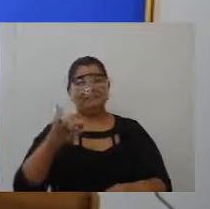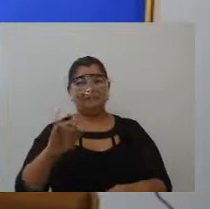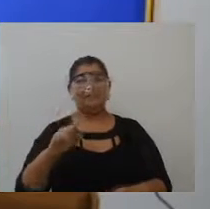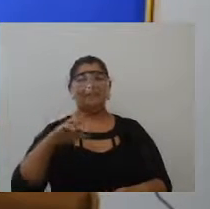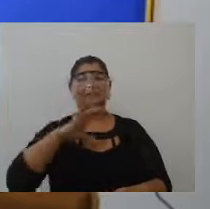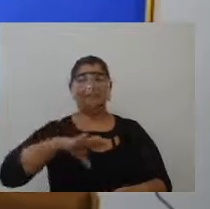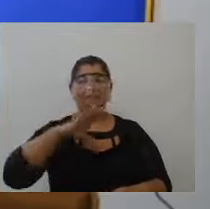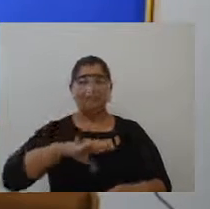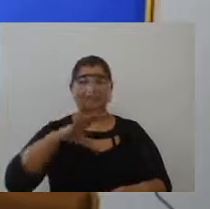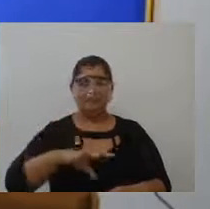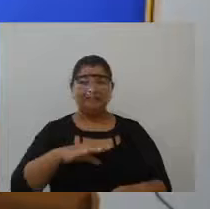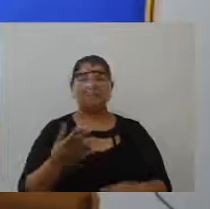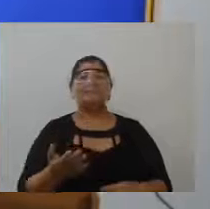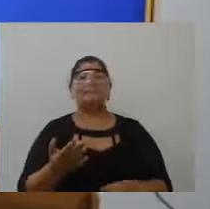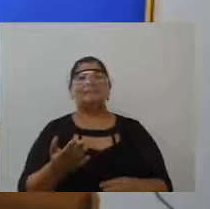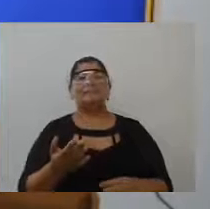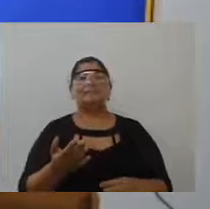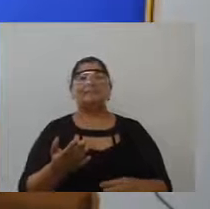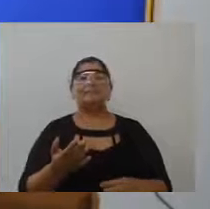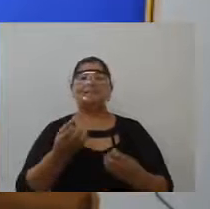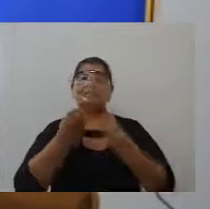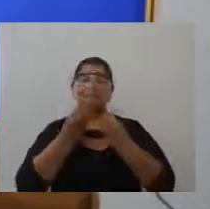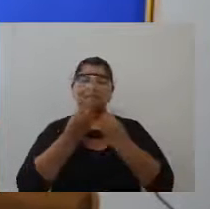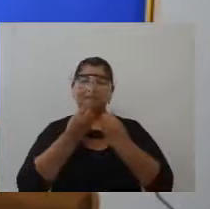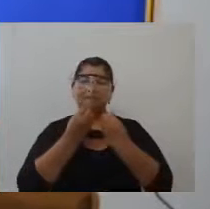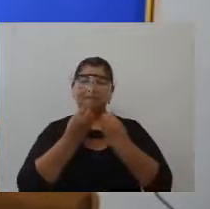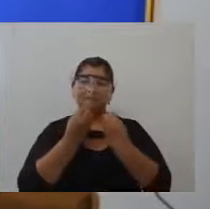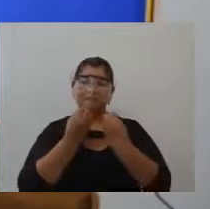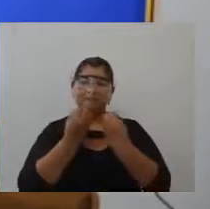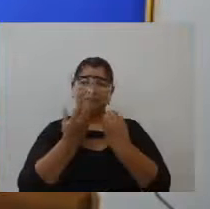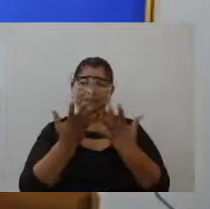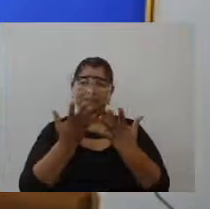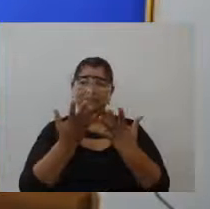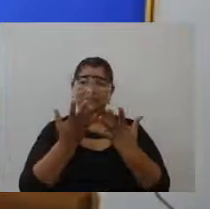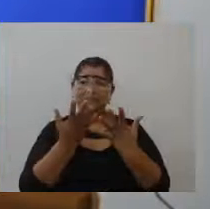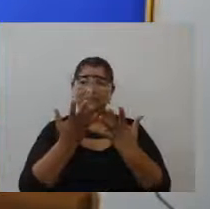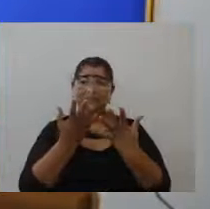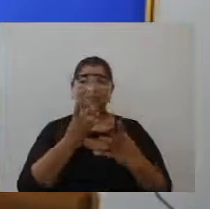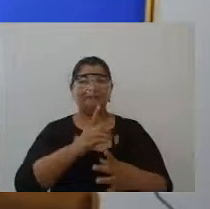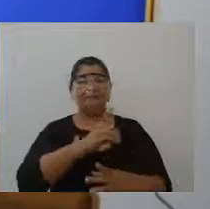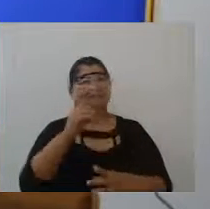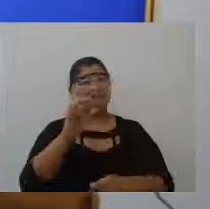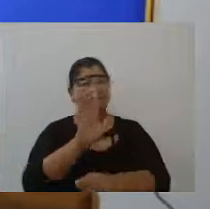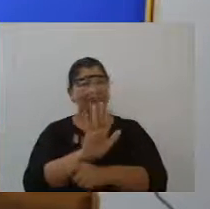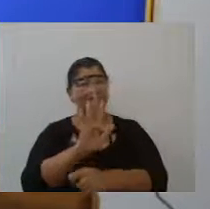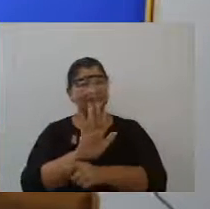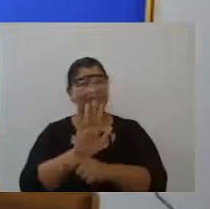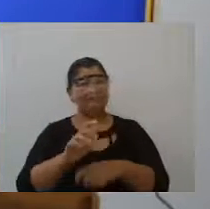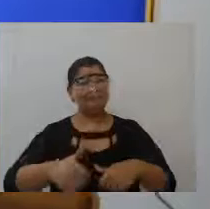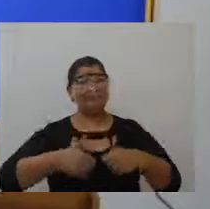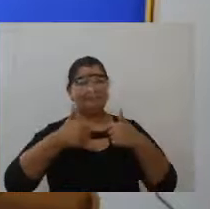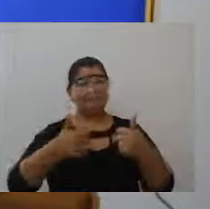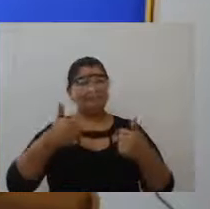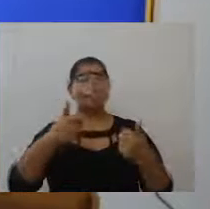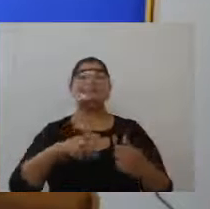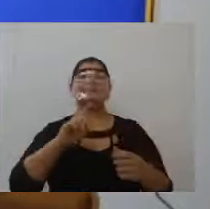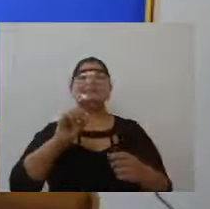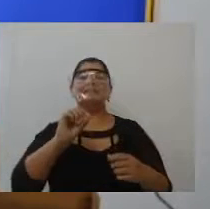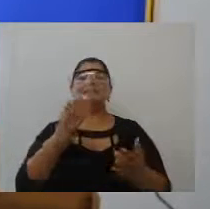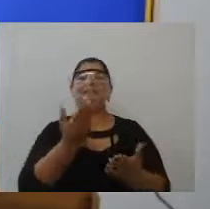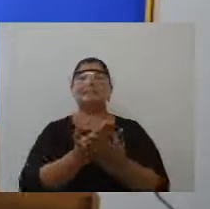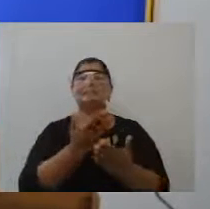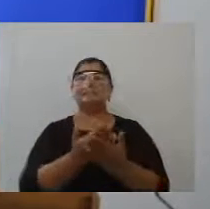e gostaria de desejar aqui uma tarde de quinta-feira maravilhosa para vocês. Vamos ter uma aula sobre o